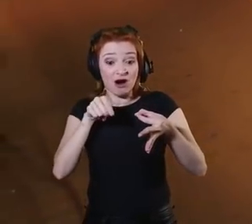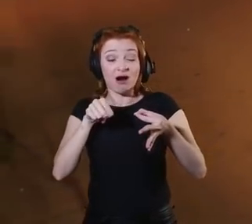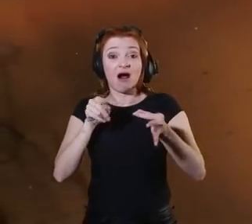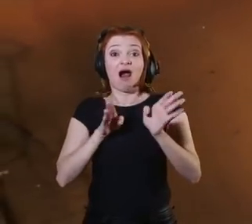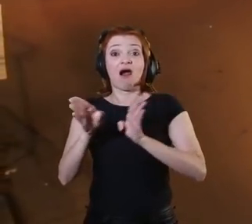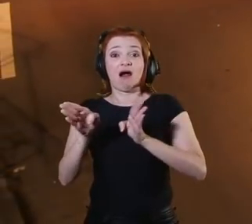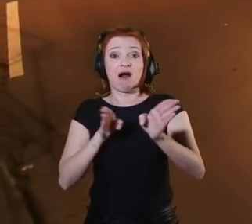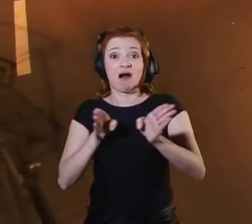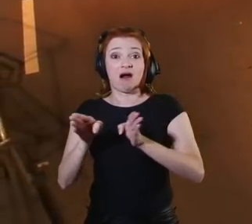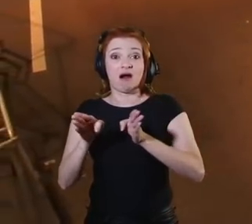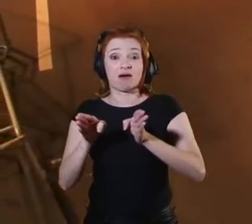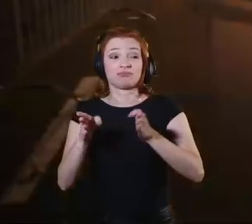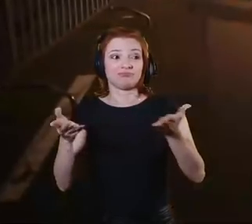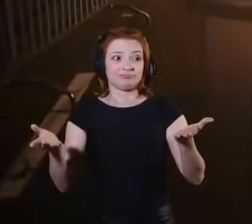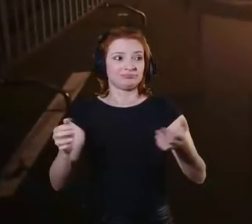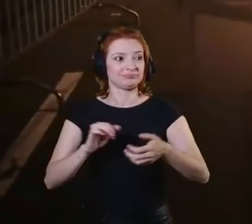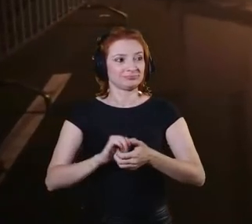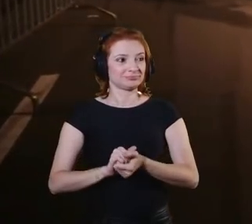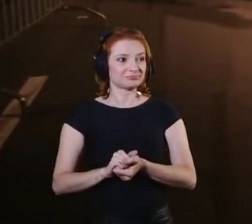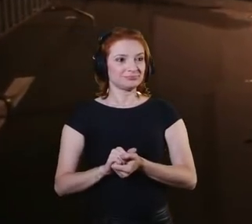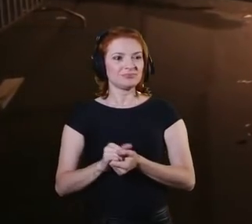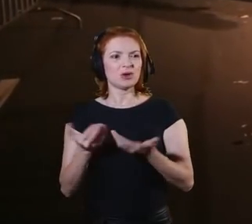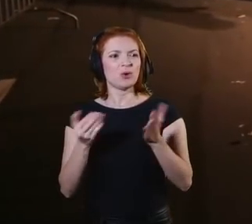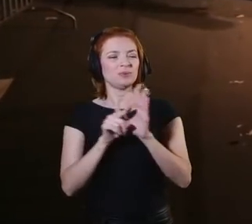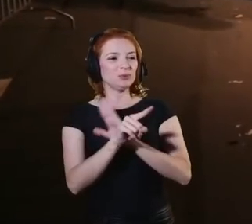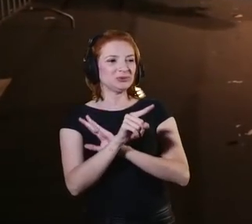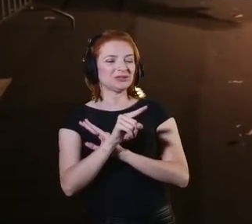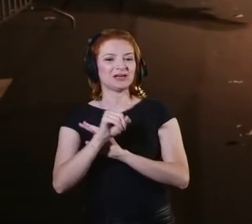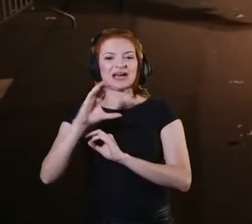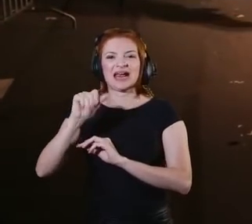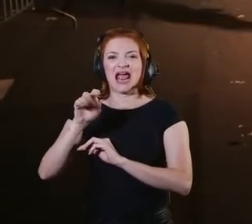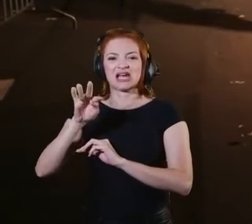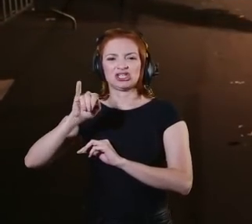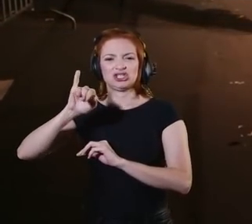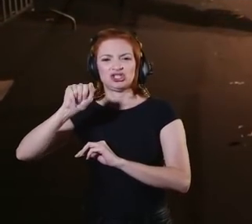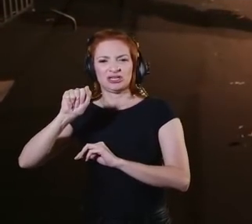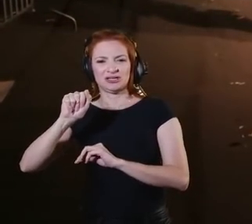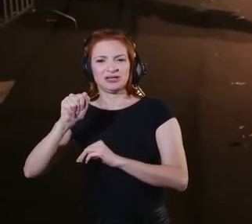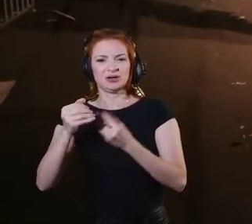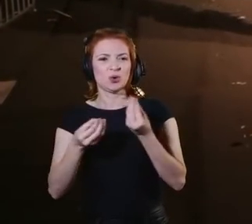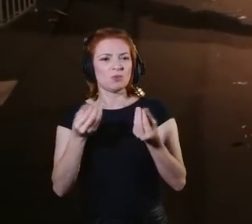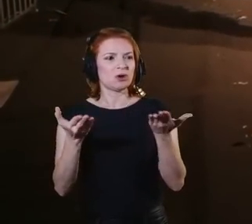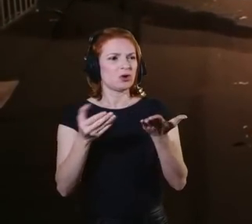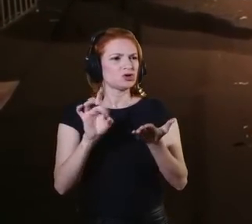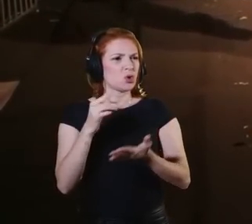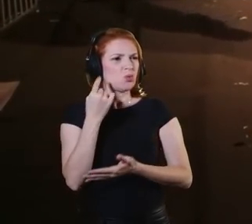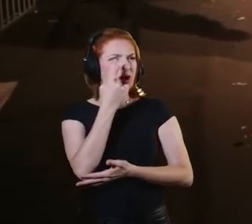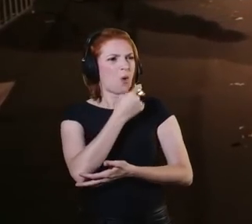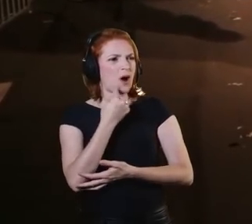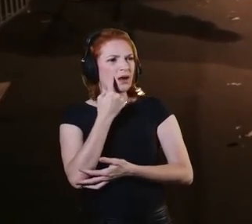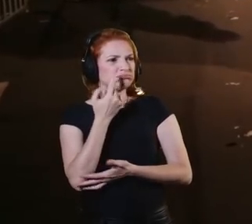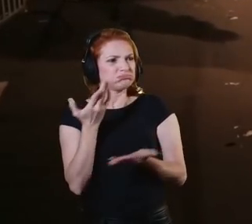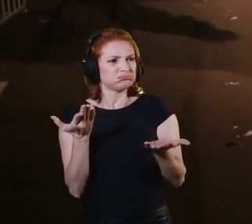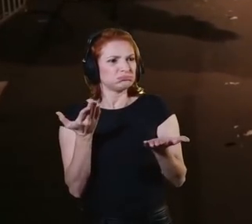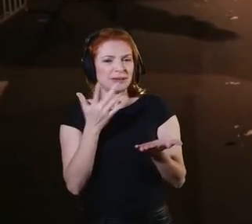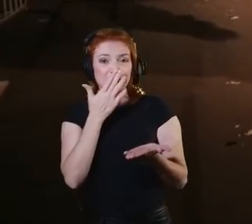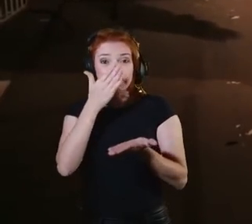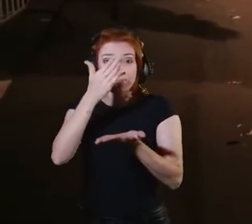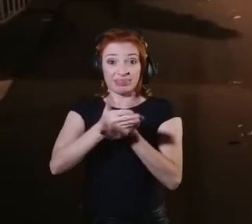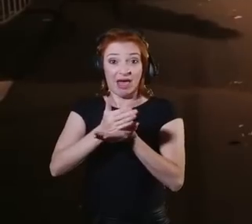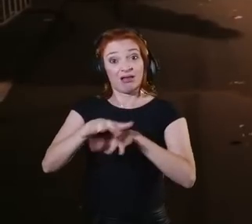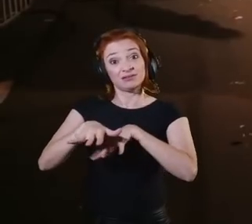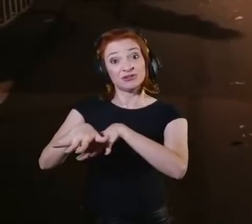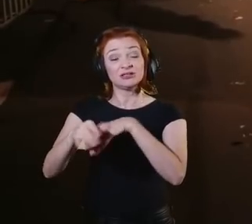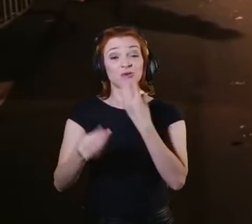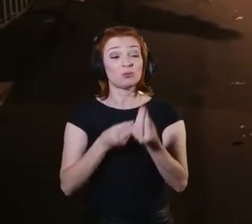acessibilidade. Kátia, qual é que é a tua avaliação? Porque até agora são praticamente, fechamos uma hora, metade do desfile. E qual